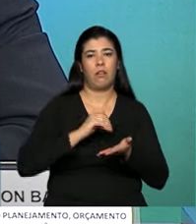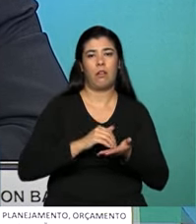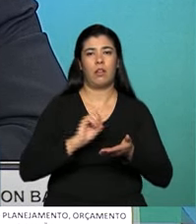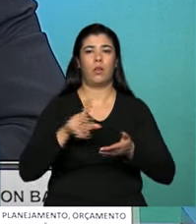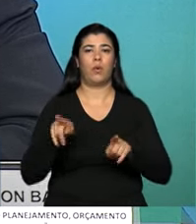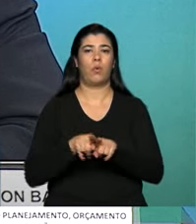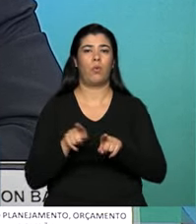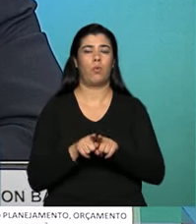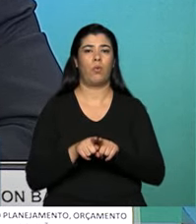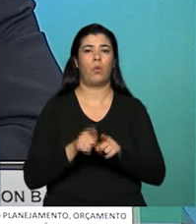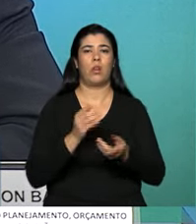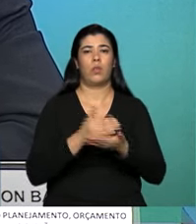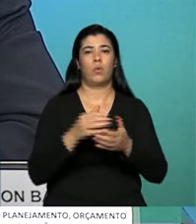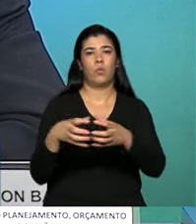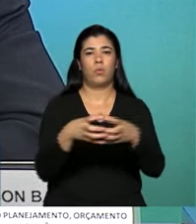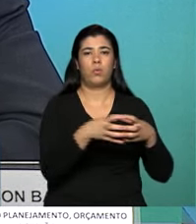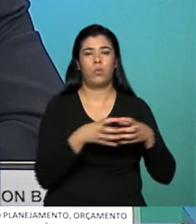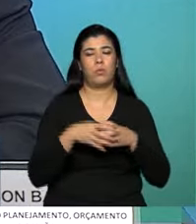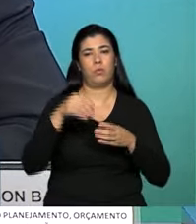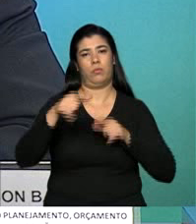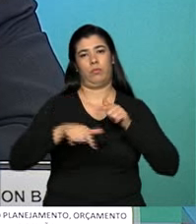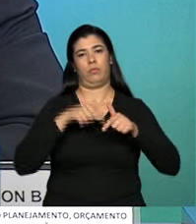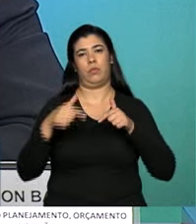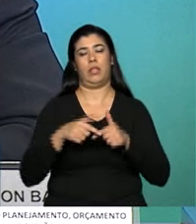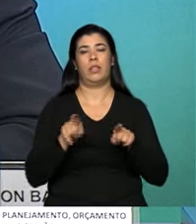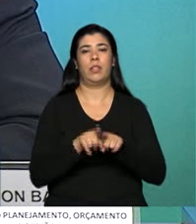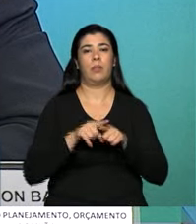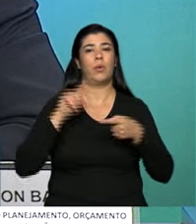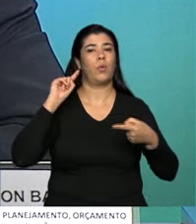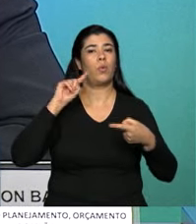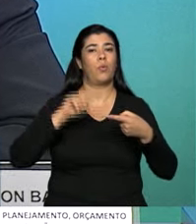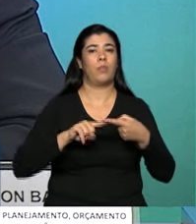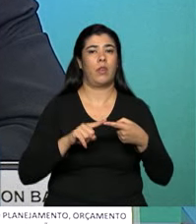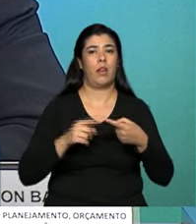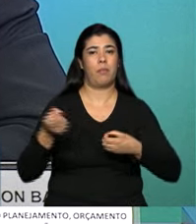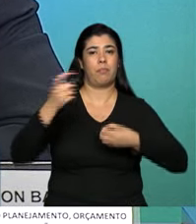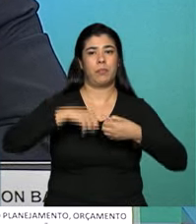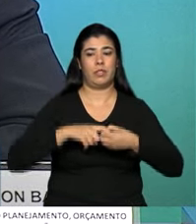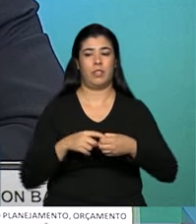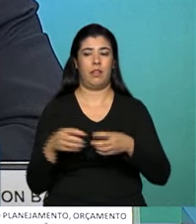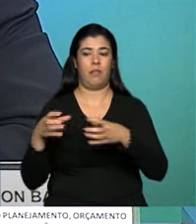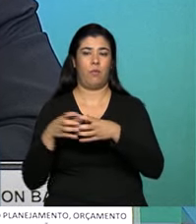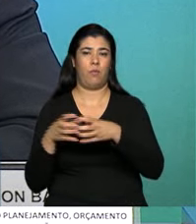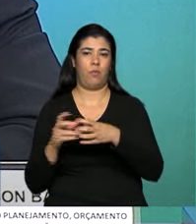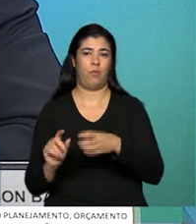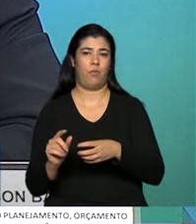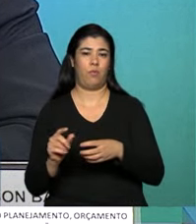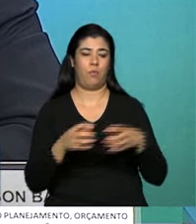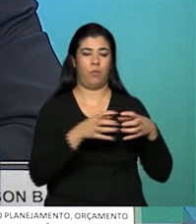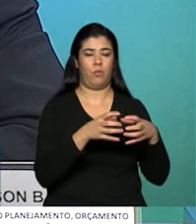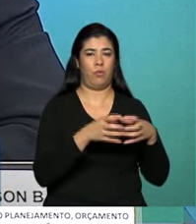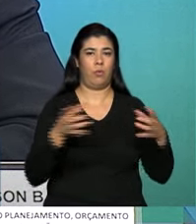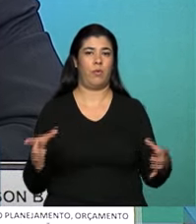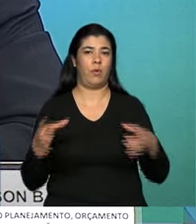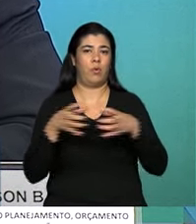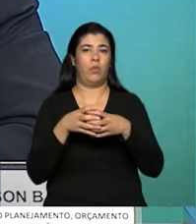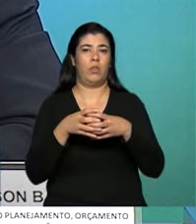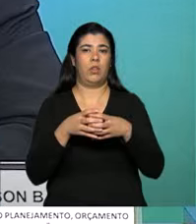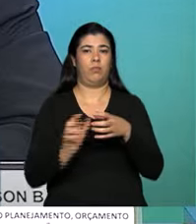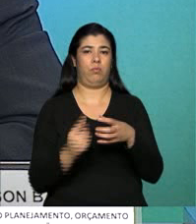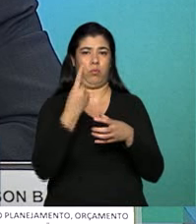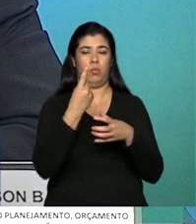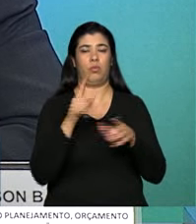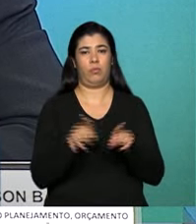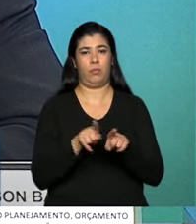público ou eventualmente até a combinação eh de diferentes órgãos públicos em apenas um existem novamente mesmo